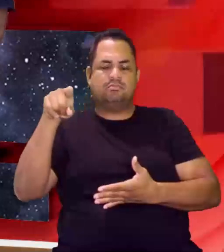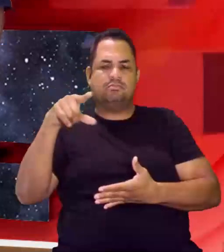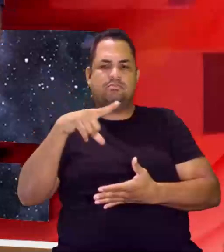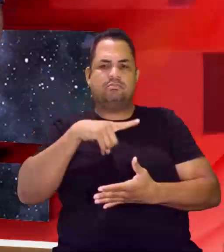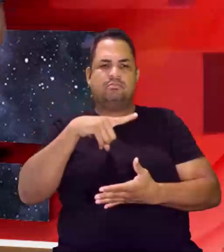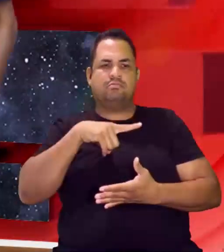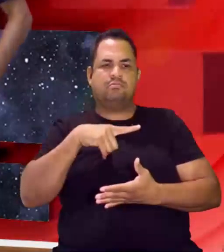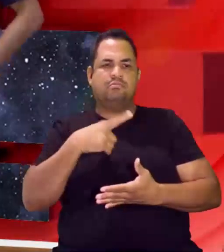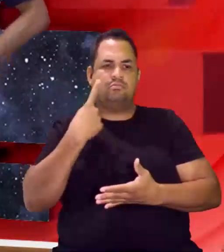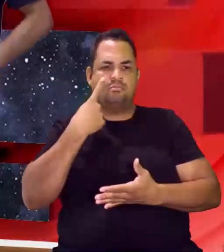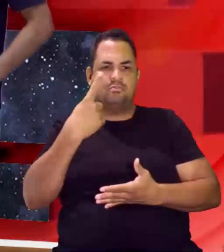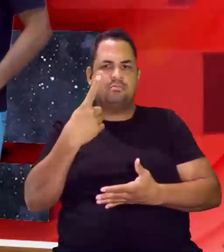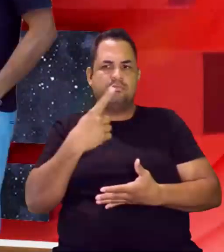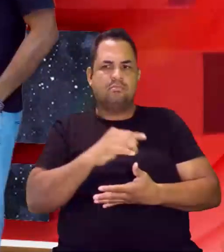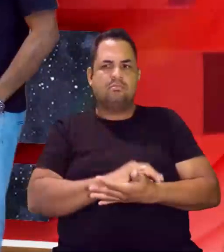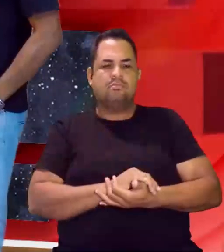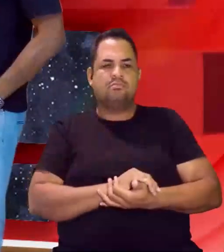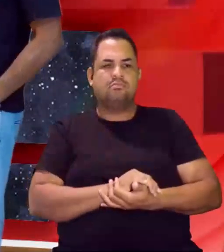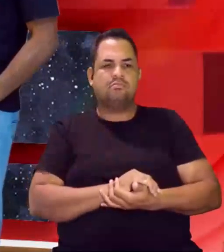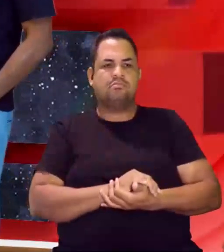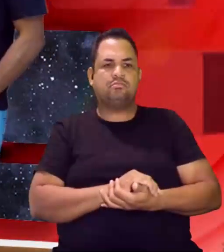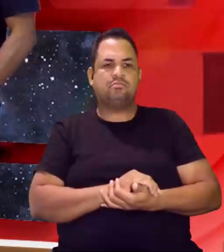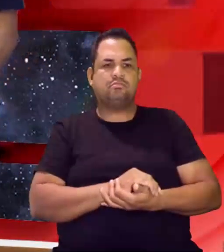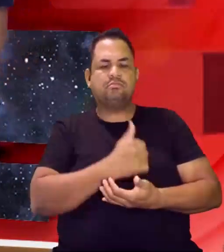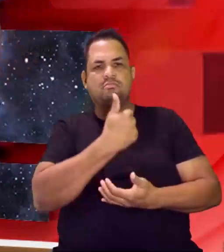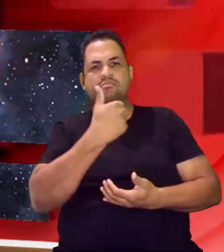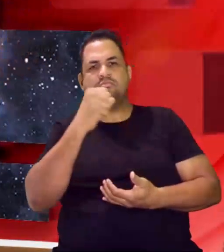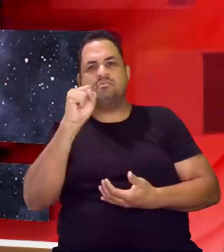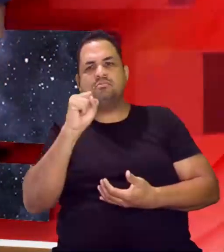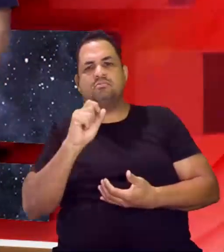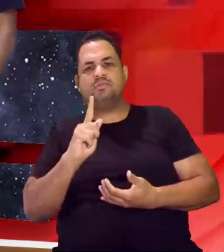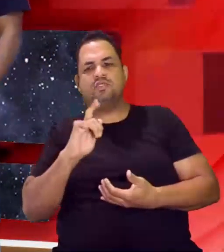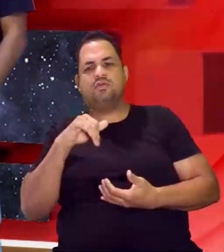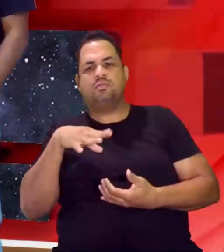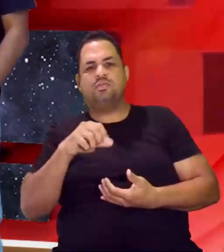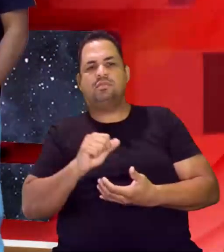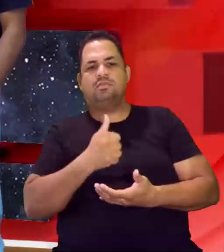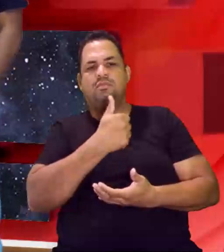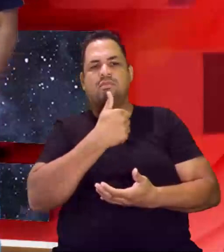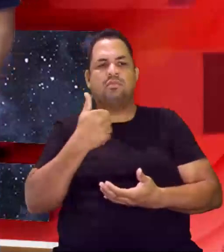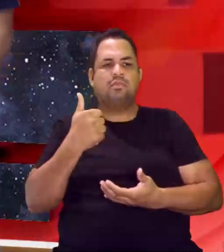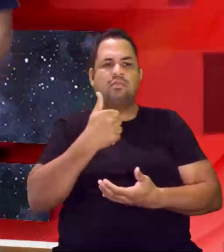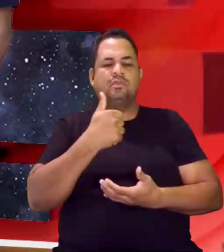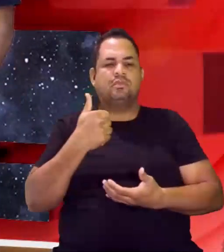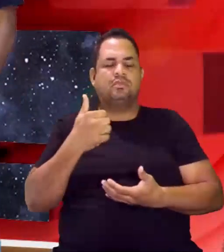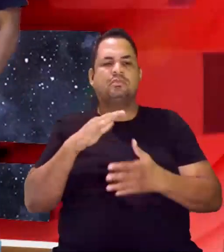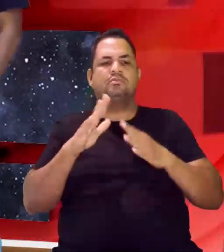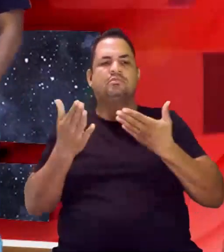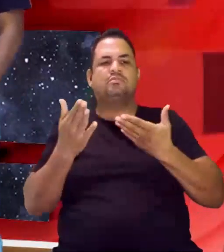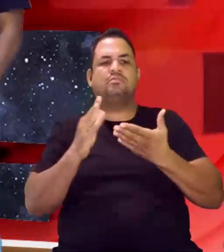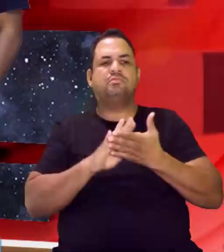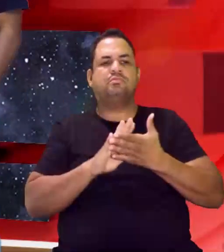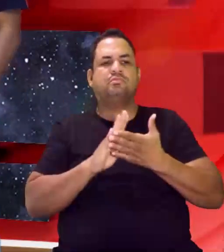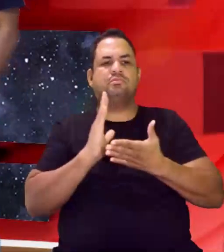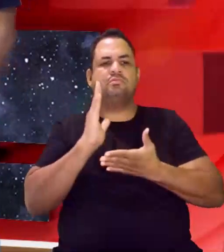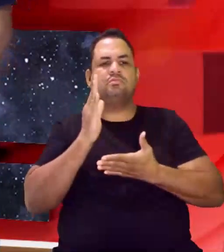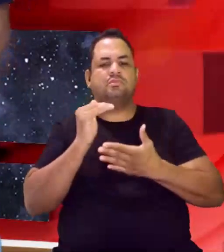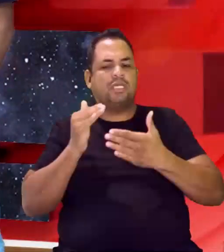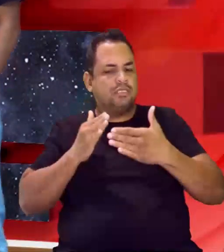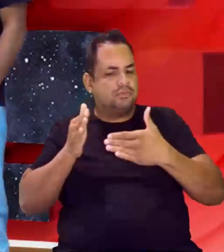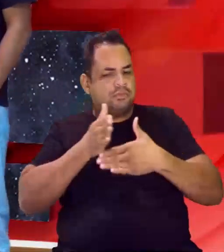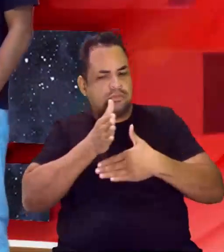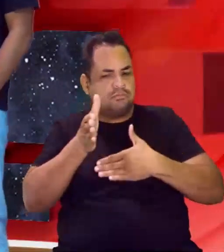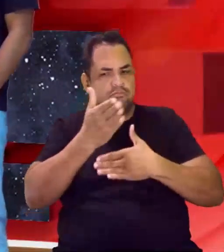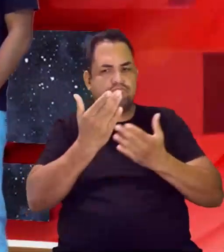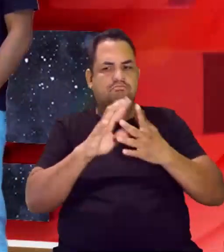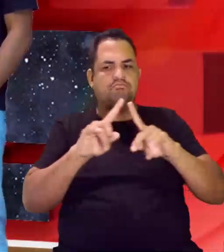trouxe naquela aula do Enem anterior, ali os 18 de geometria, 11, né, de não sei o que lá, Então, por ali você já segue o rumo.